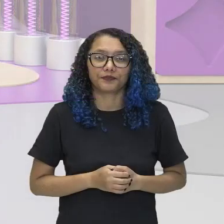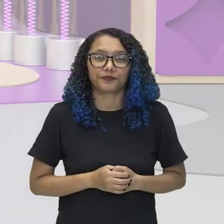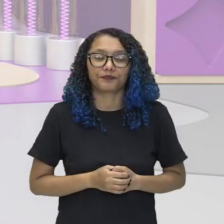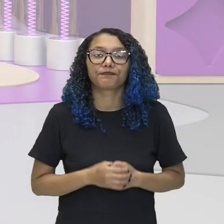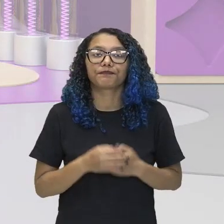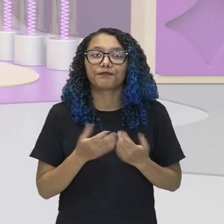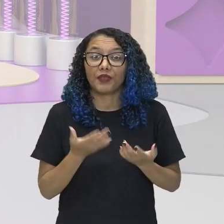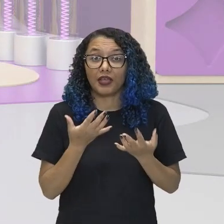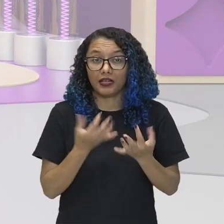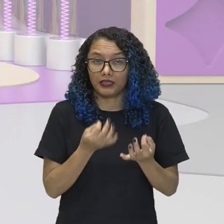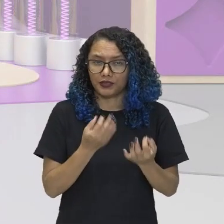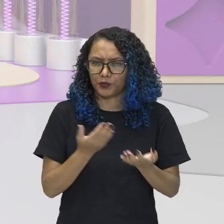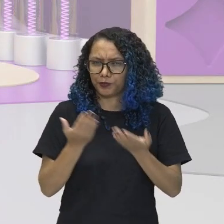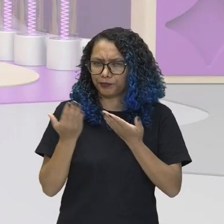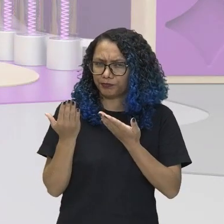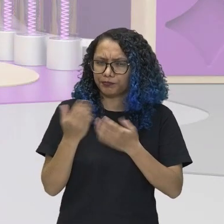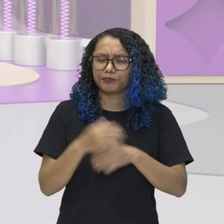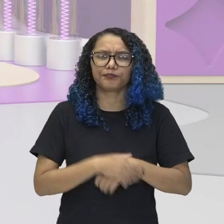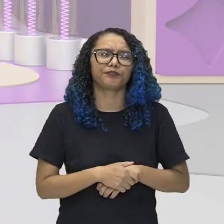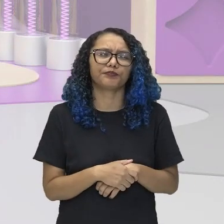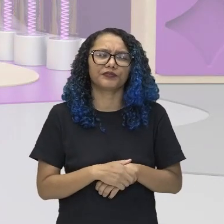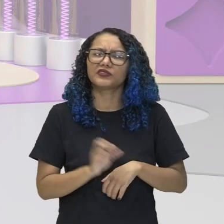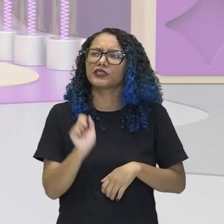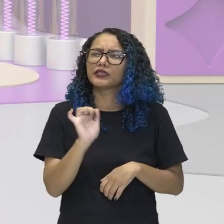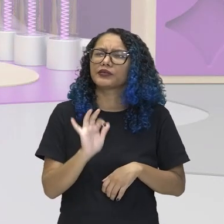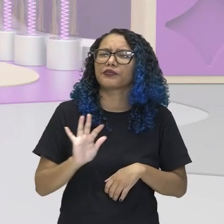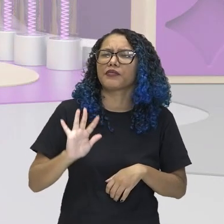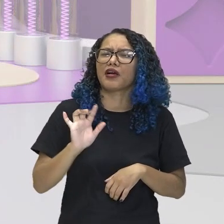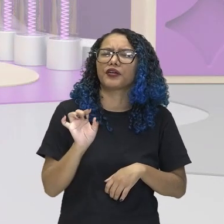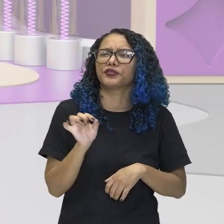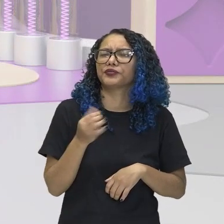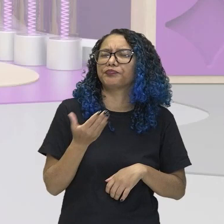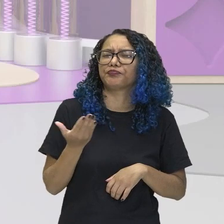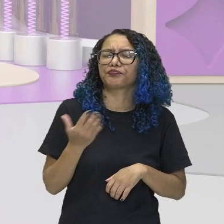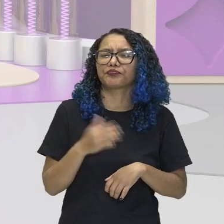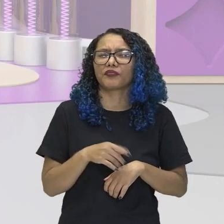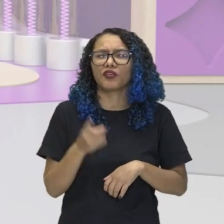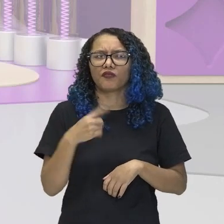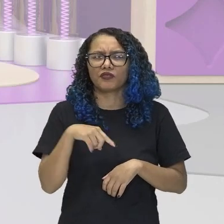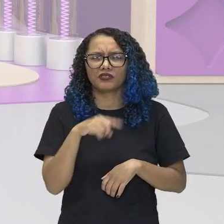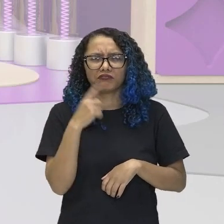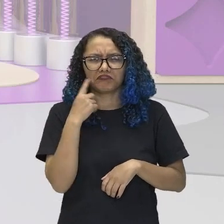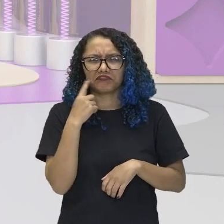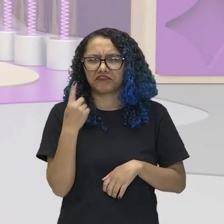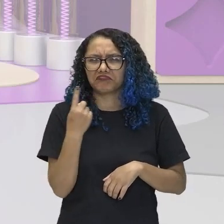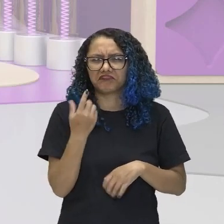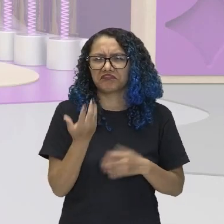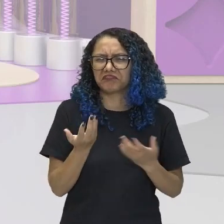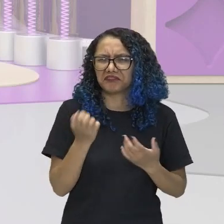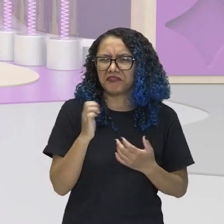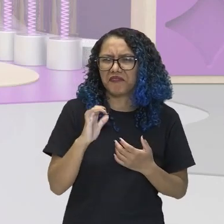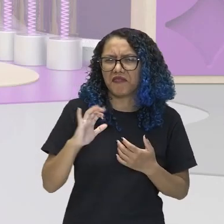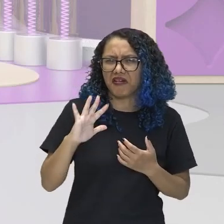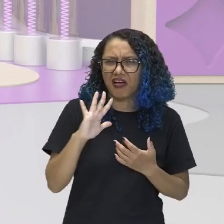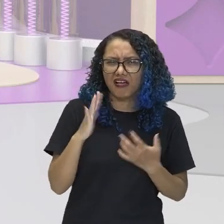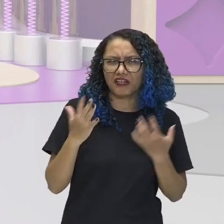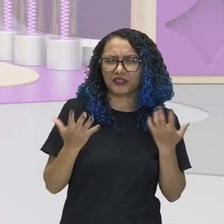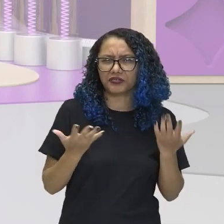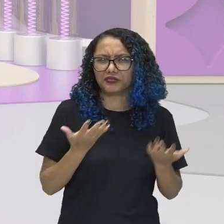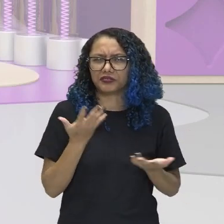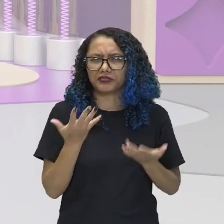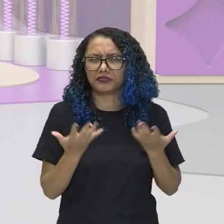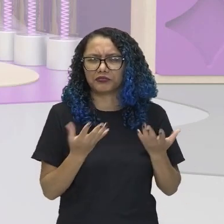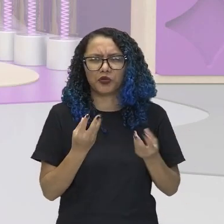Observe aqui ao meu lado essa situação, né? Então você poderia estar dizendo, mas que situação é essa? Ora, essa